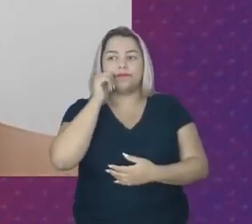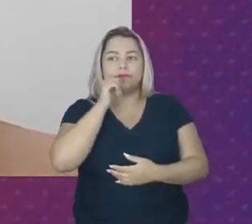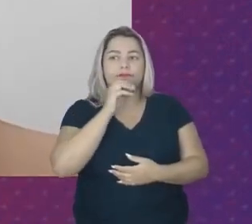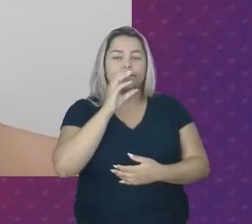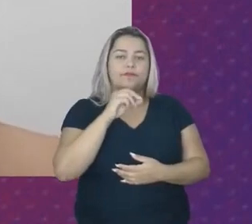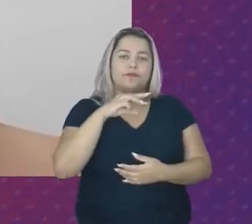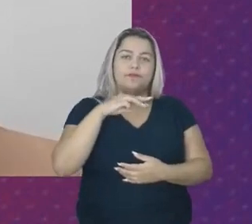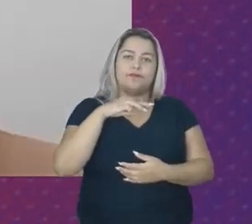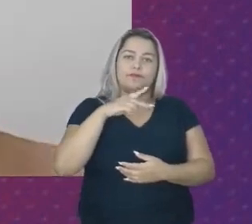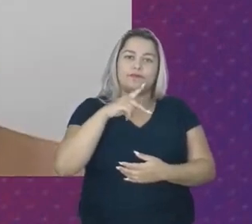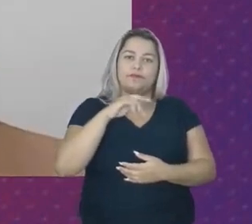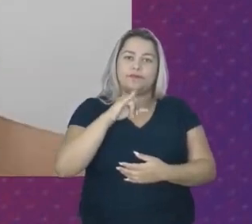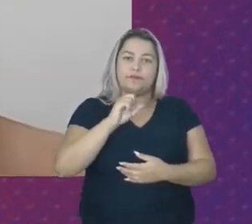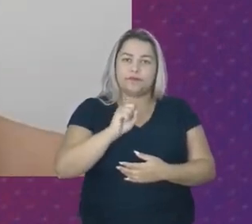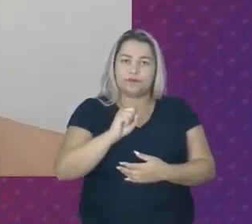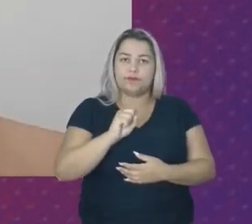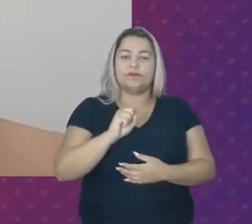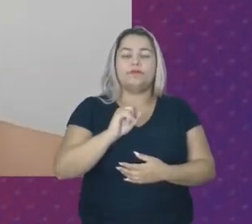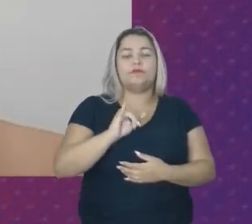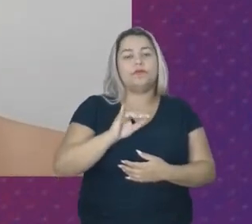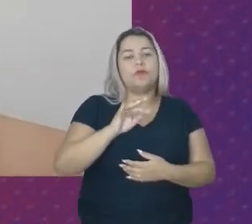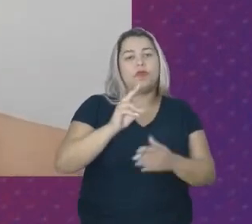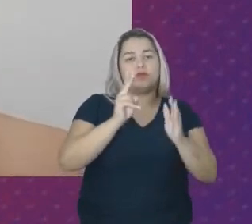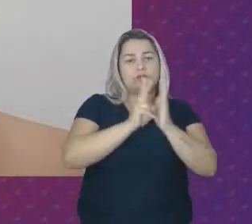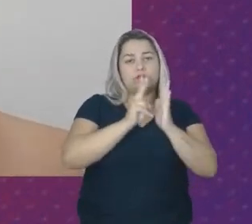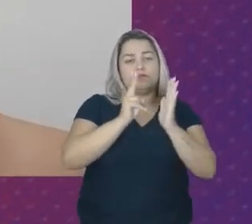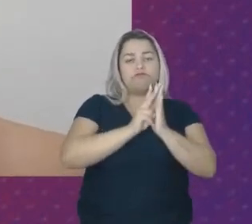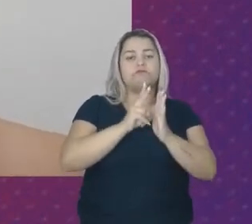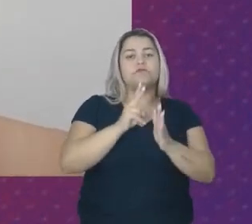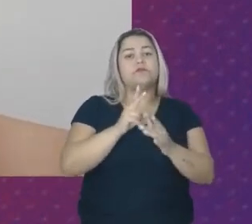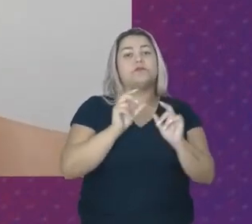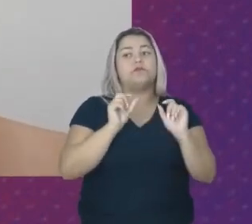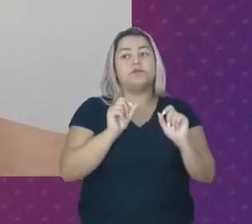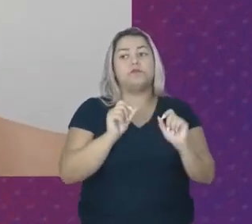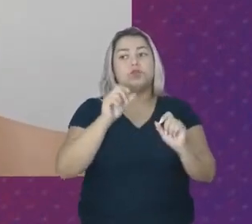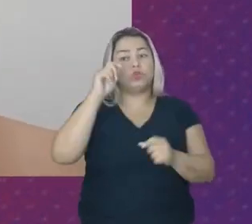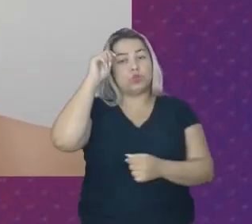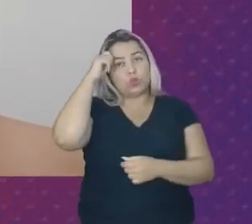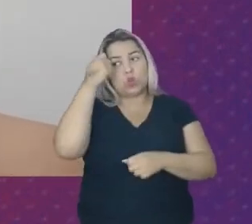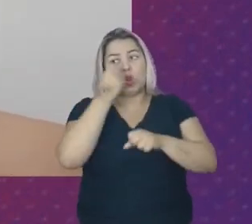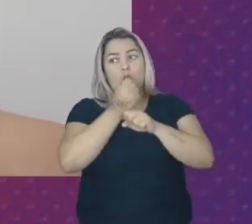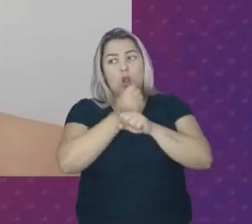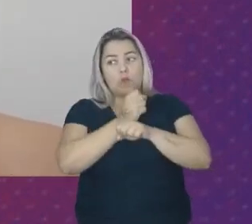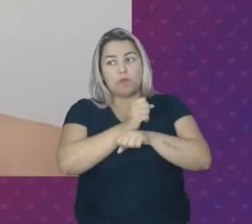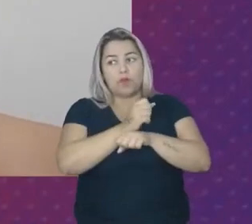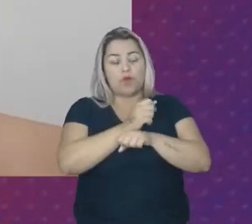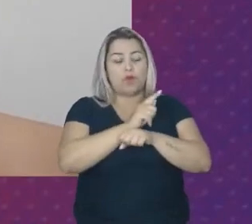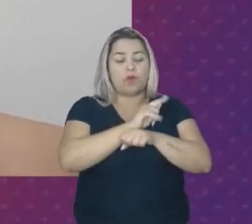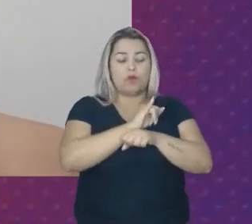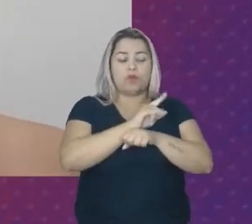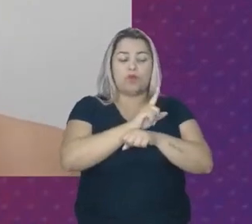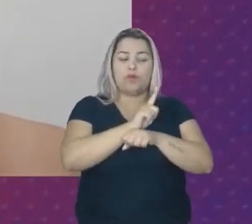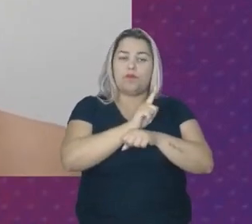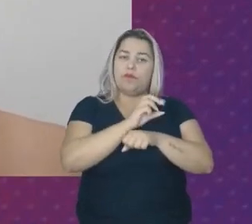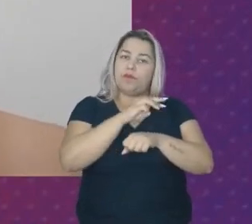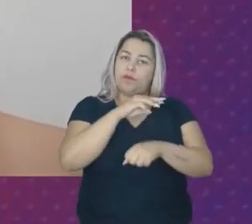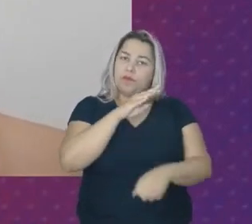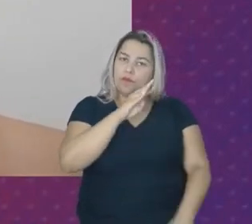campesinas, das quilombolas, das indígenas, das ribeirinhas, essa conexão com o meio ambiente,